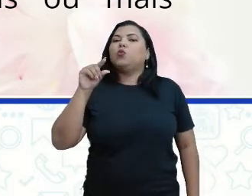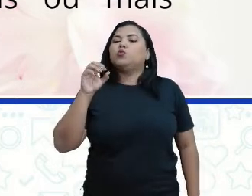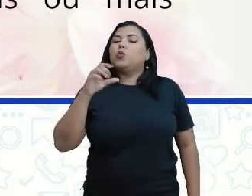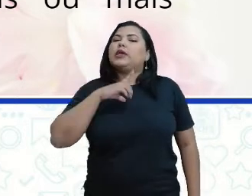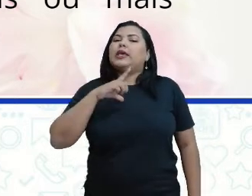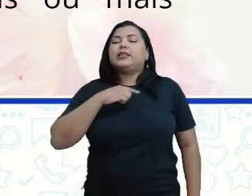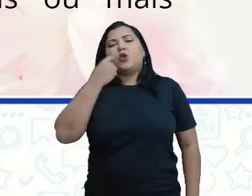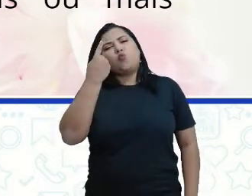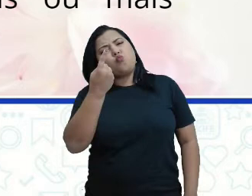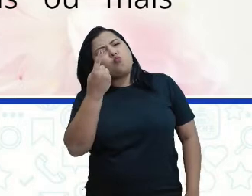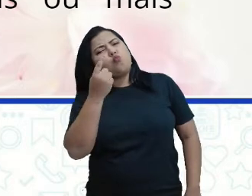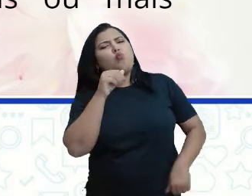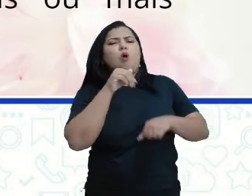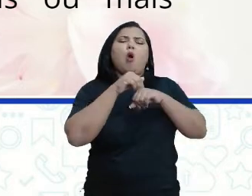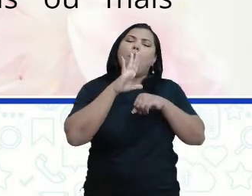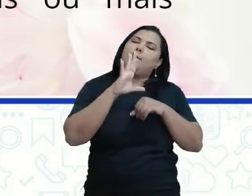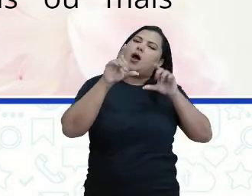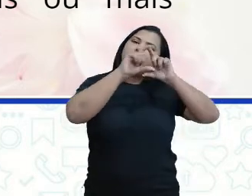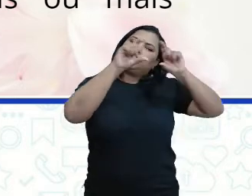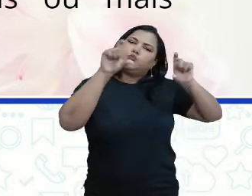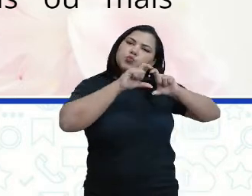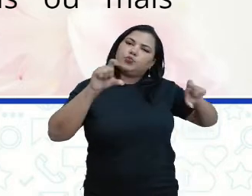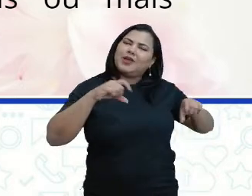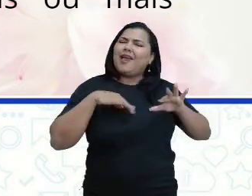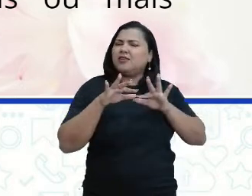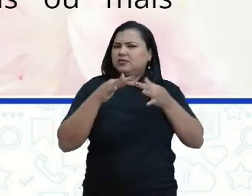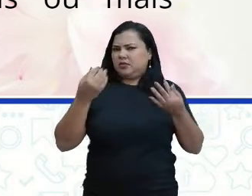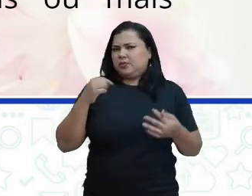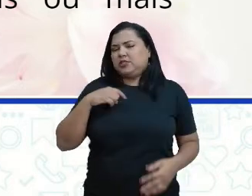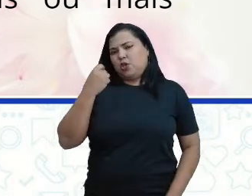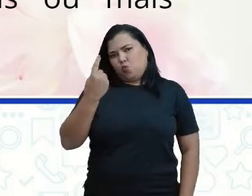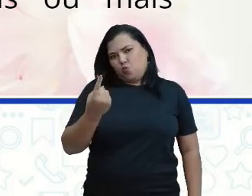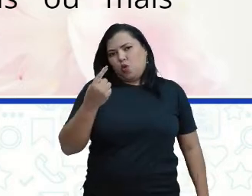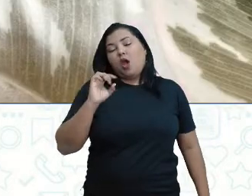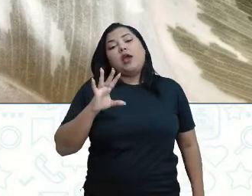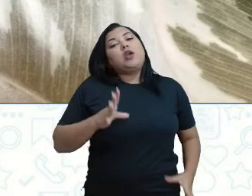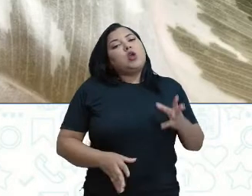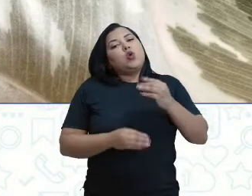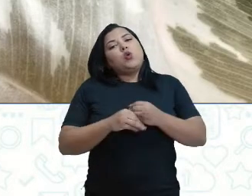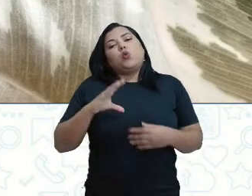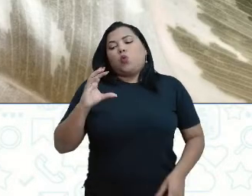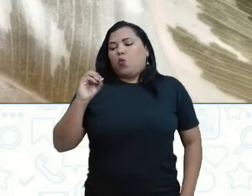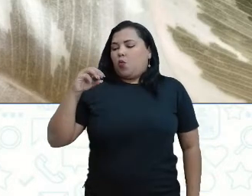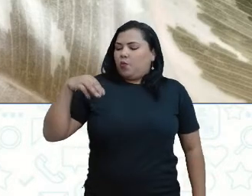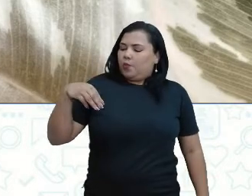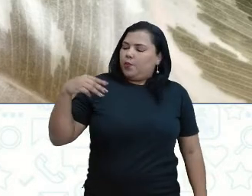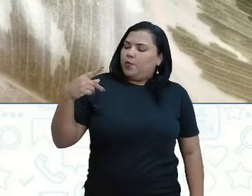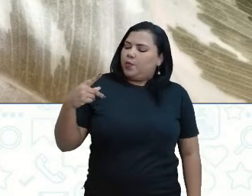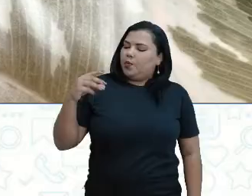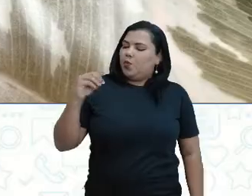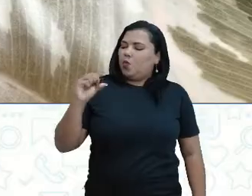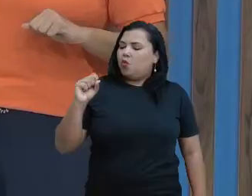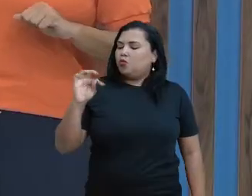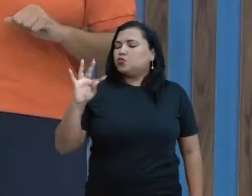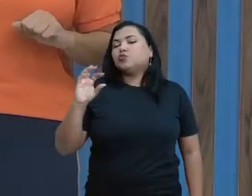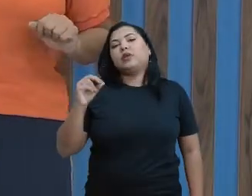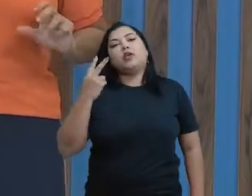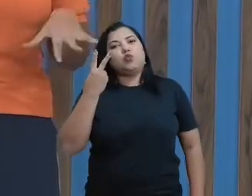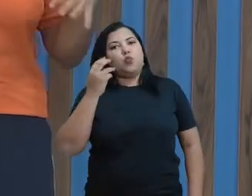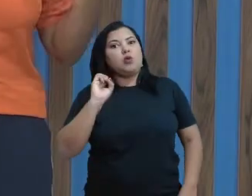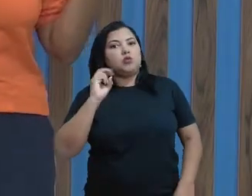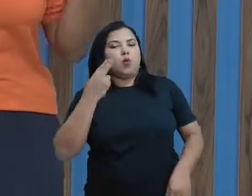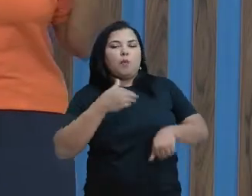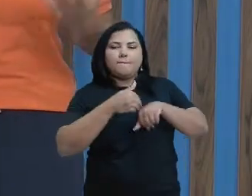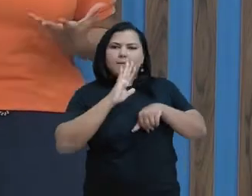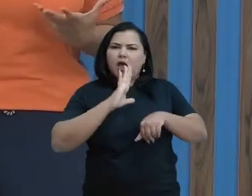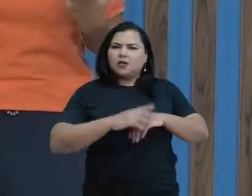mais orações. É simples quando você tem somente uma oração e composto quando tem duas ou mais. Vamos relembrar também o que